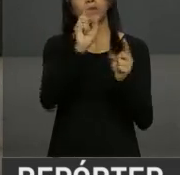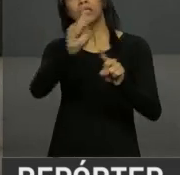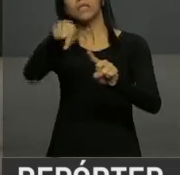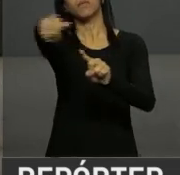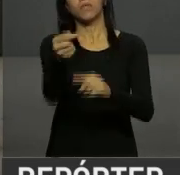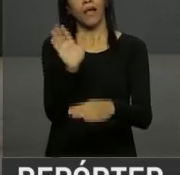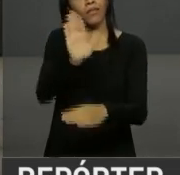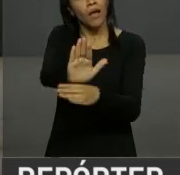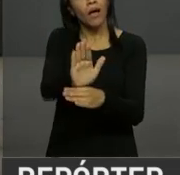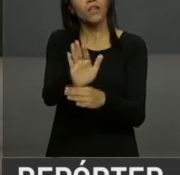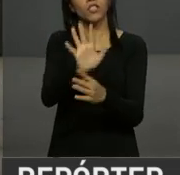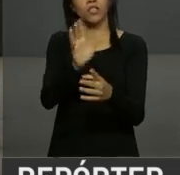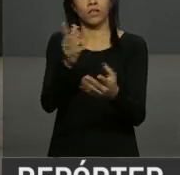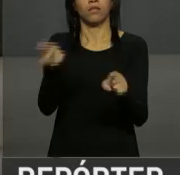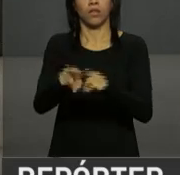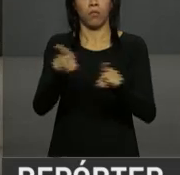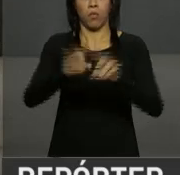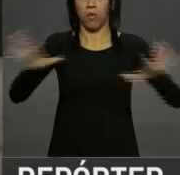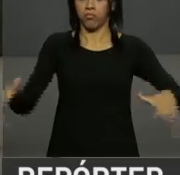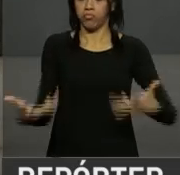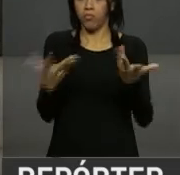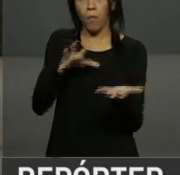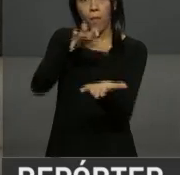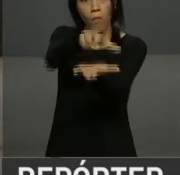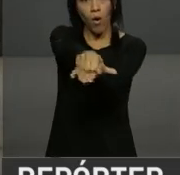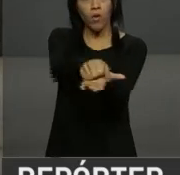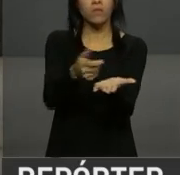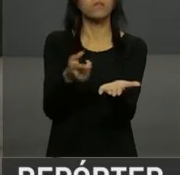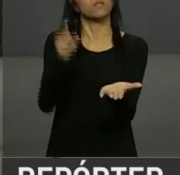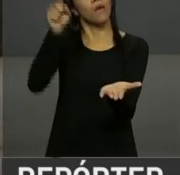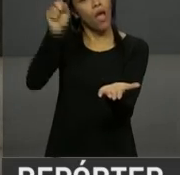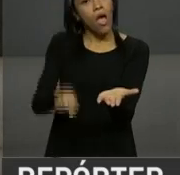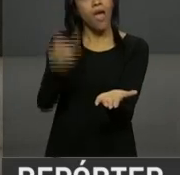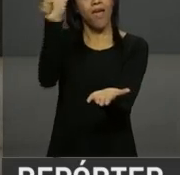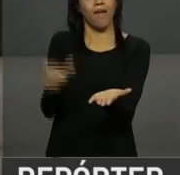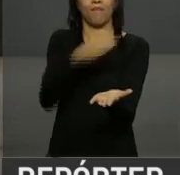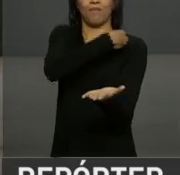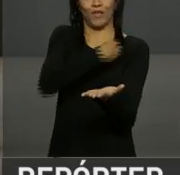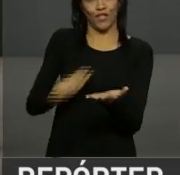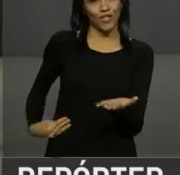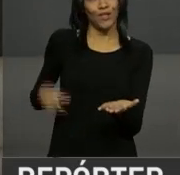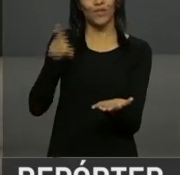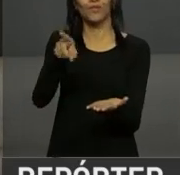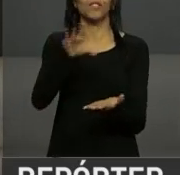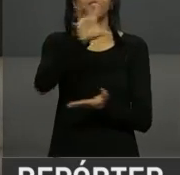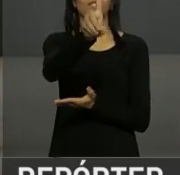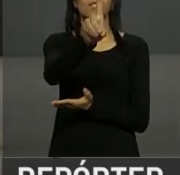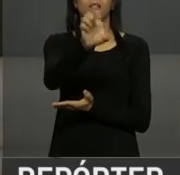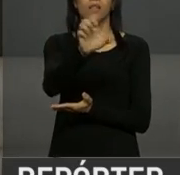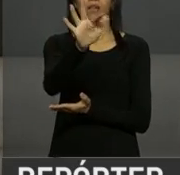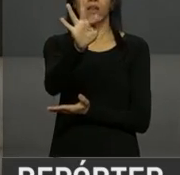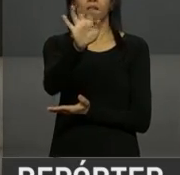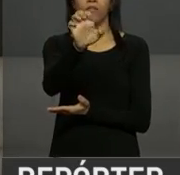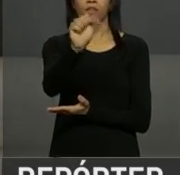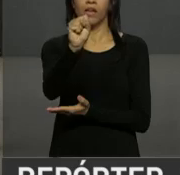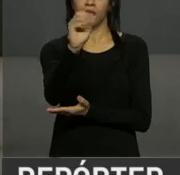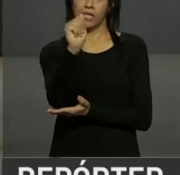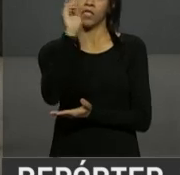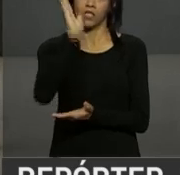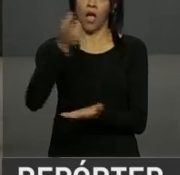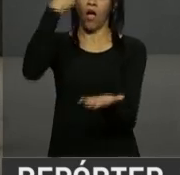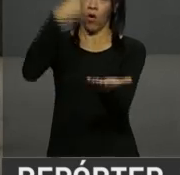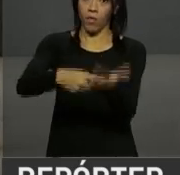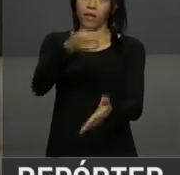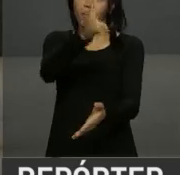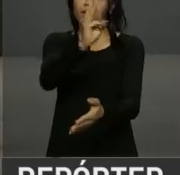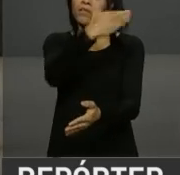cerimônia de posse de Raul Jungmann à frente do cargo de ministro da Defesa. Essa solenidade está marcada para as 13h30 da tarde no